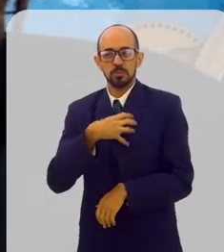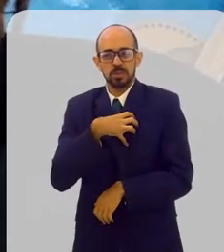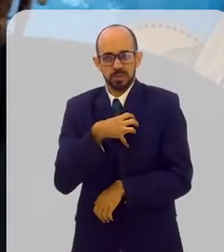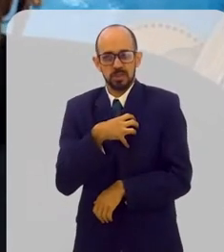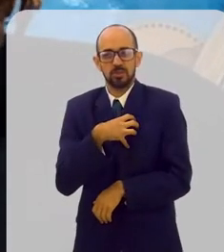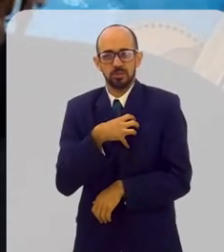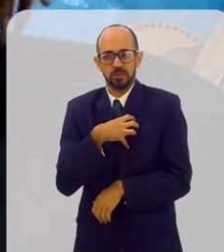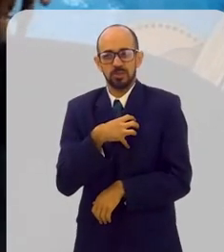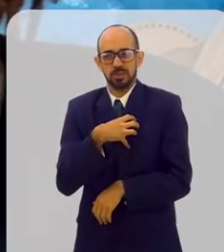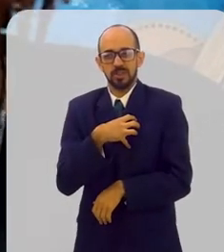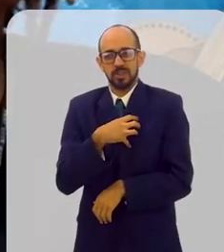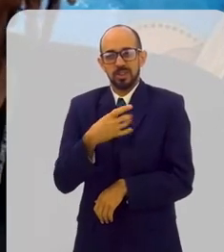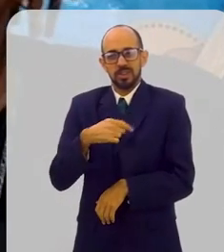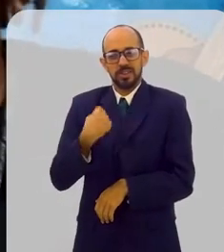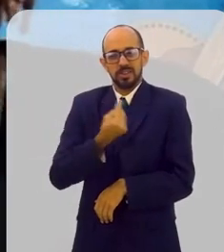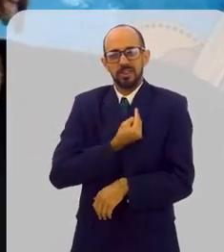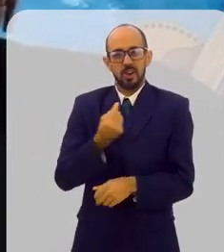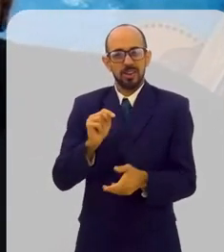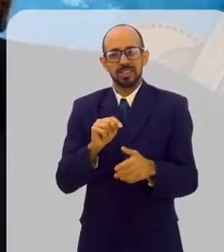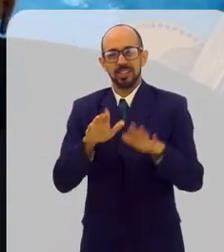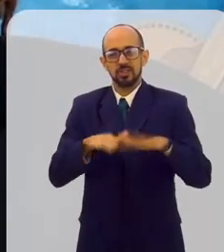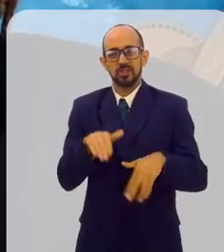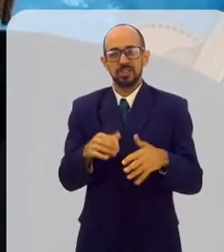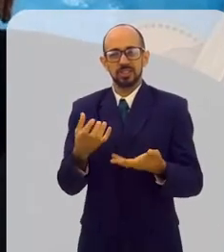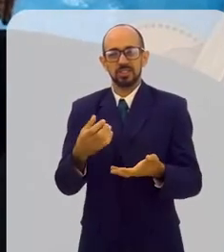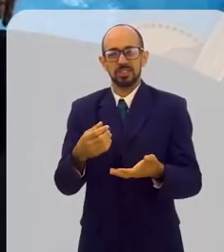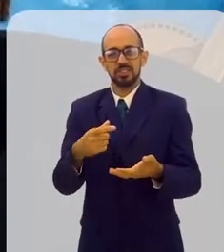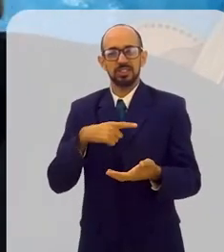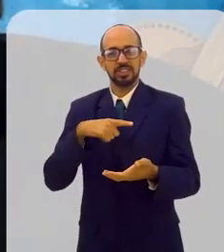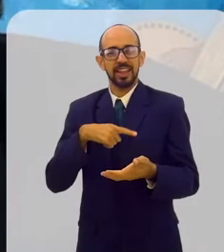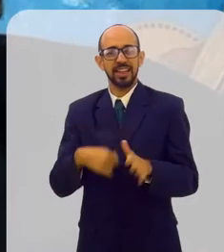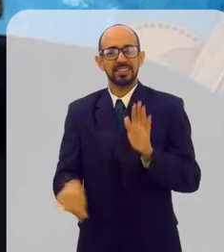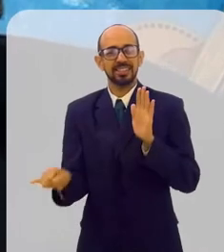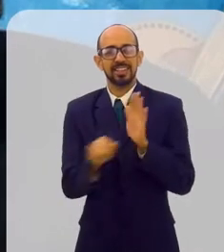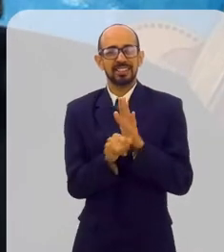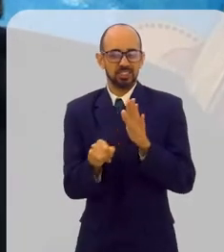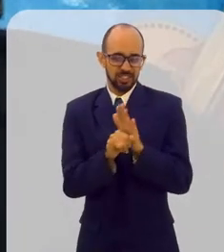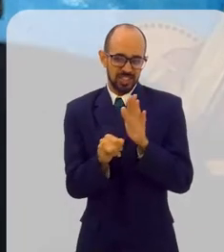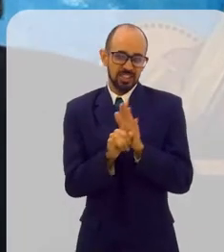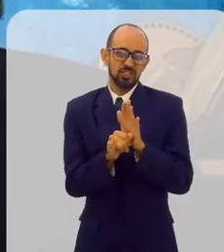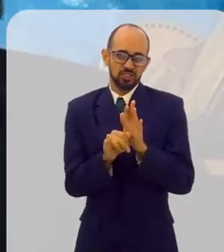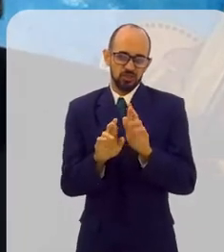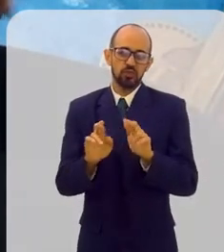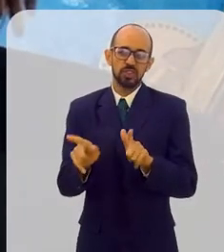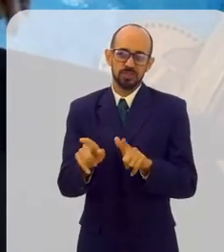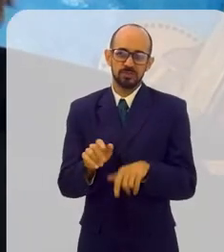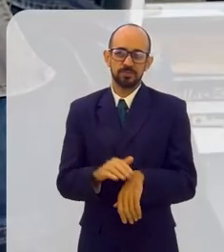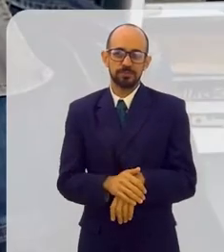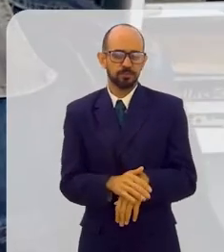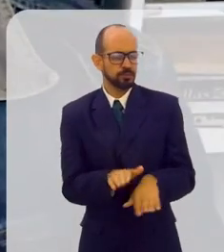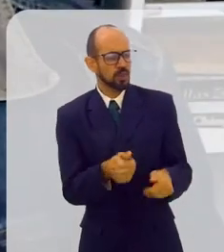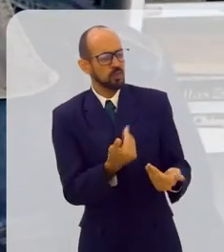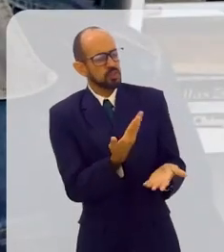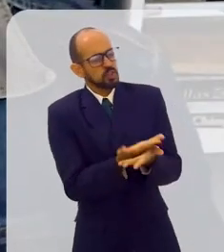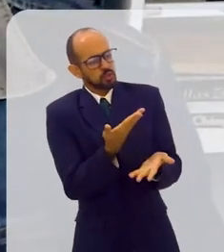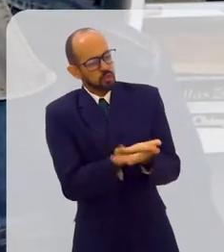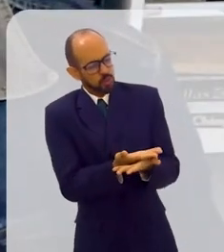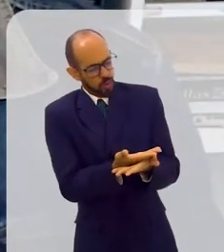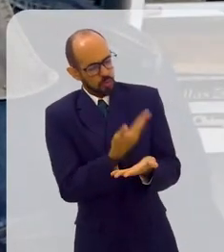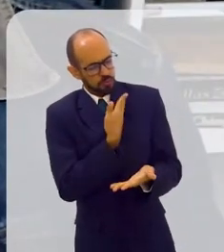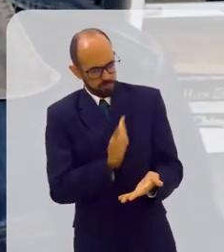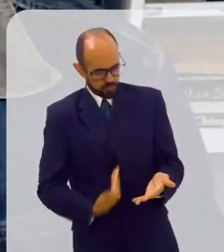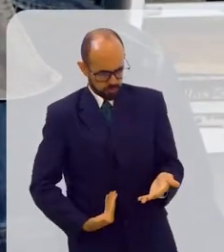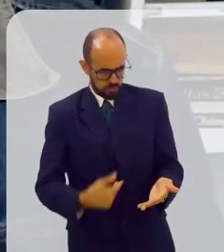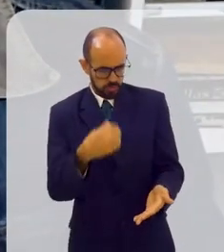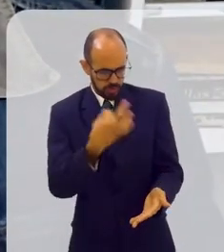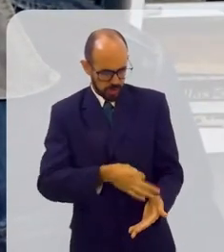E acaba fazendo com que a gente crave muito o pé, assim, na nossa identidade. Você estudou em escolas